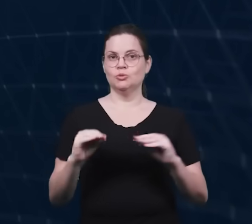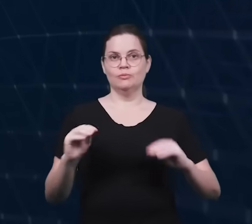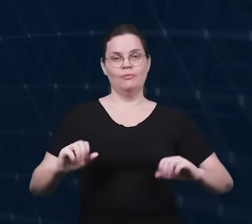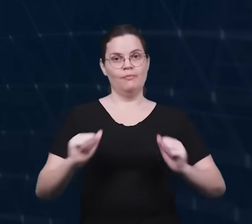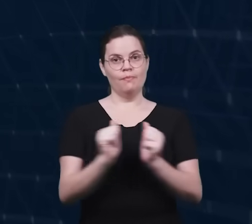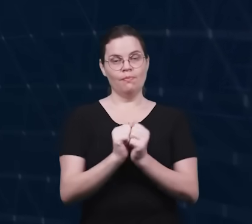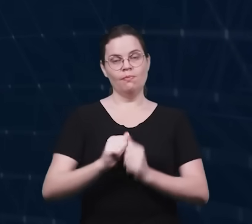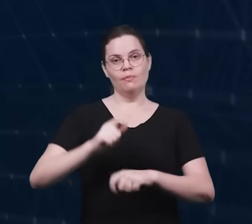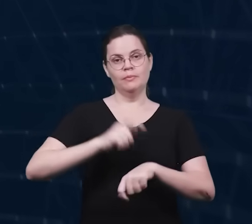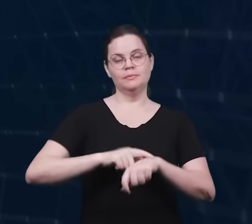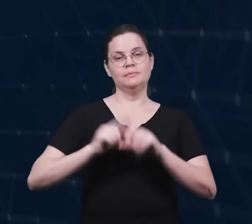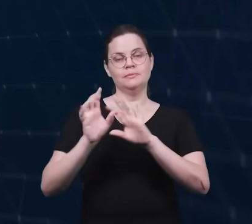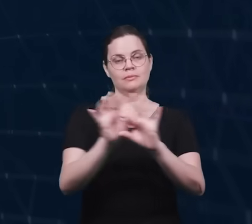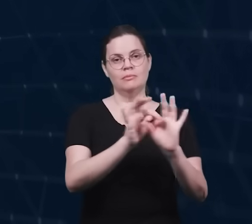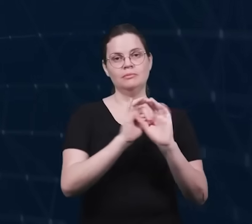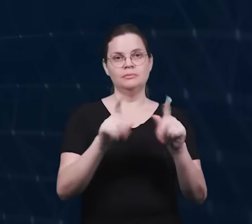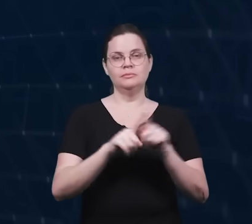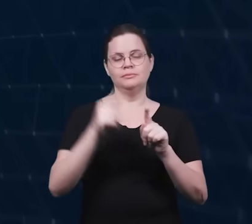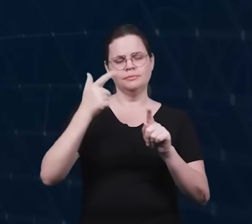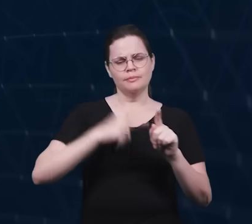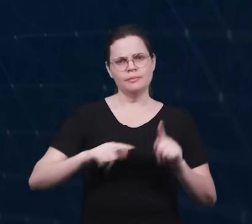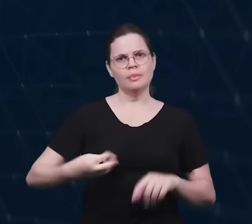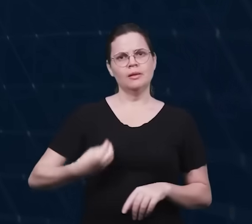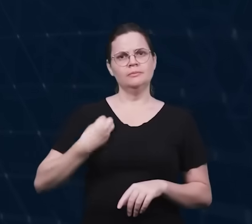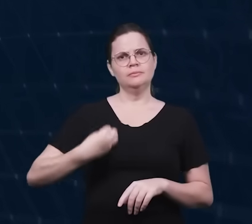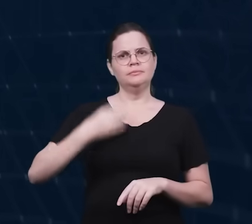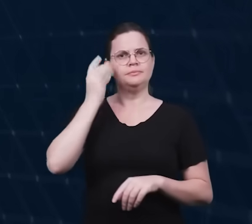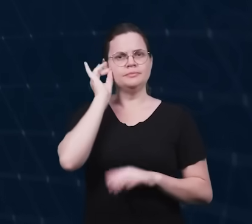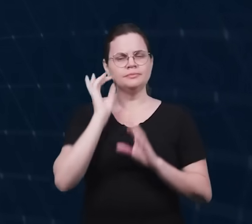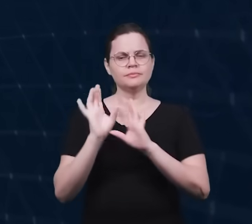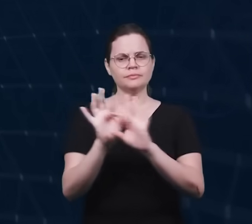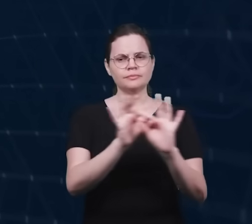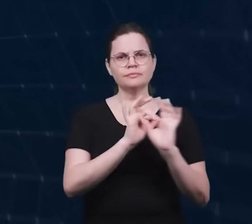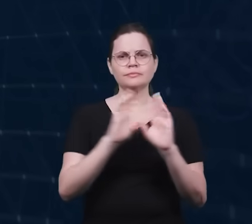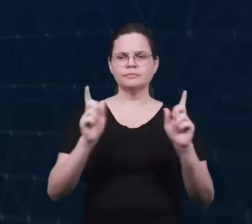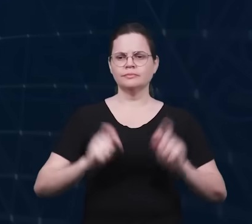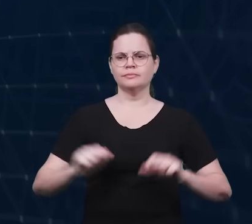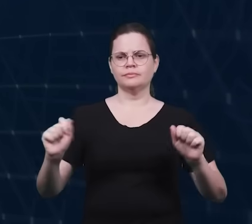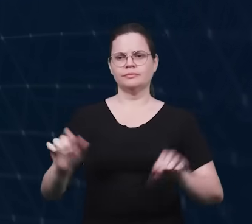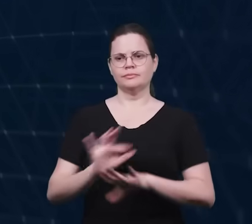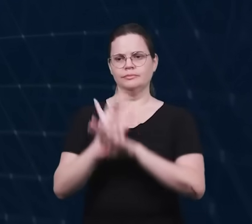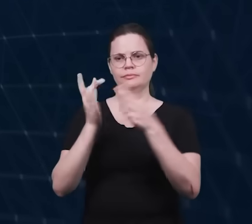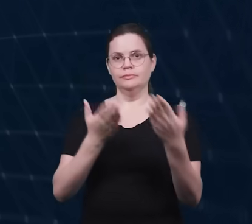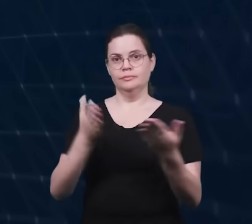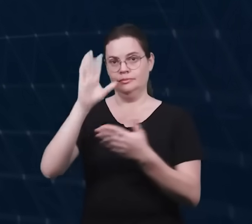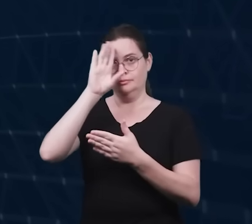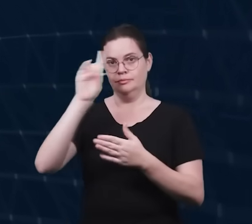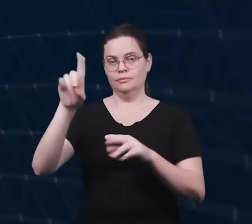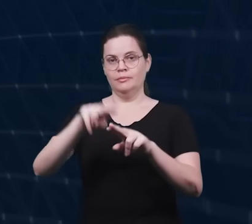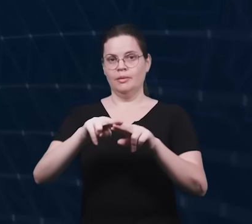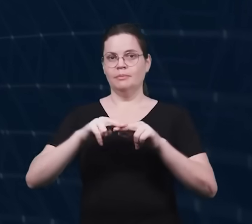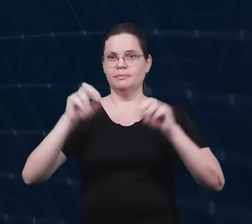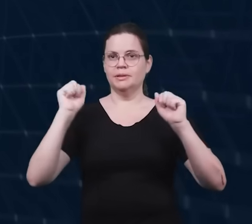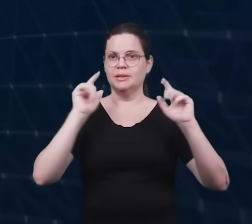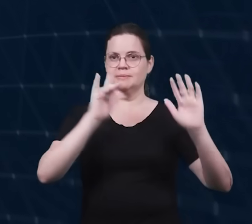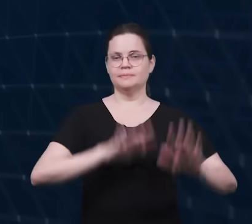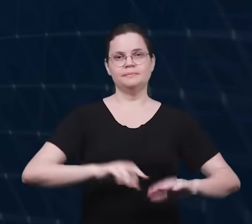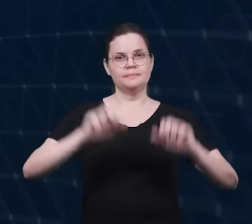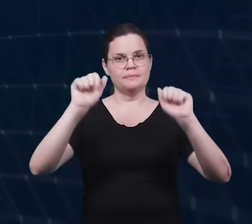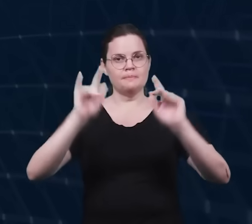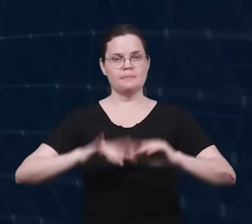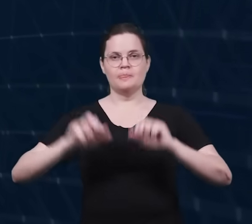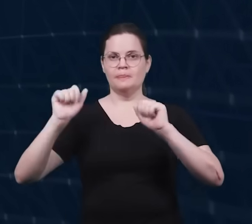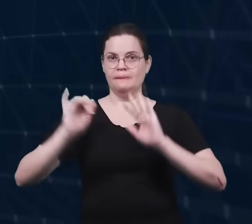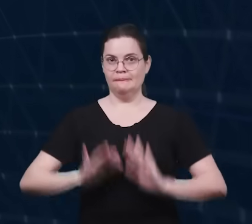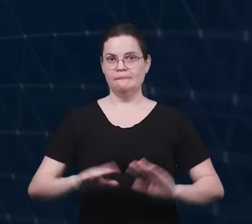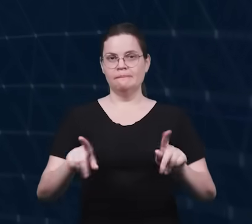e renovo espiritual, onde todos se reuniram para glorificar a Deus pelas bênçãos alcançadas pelo seu